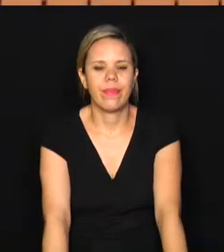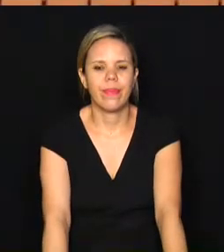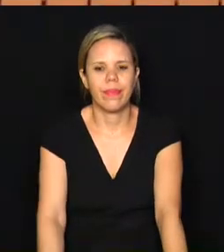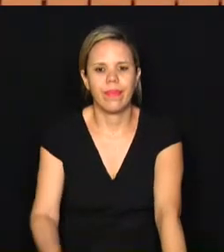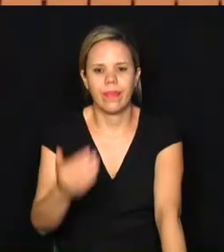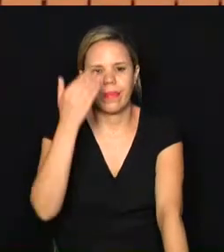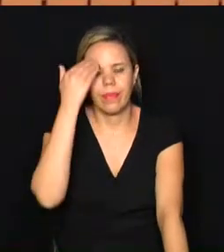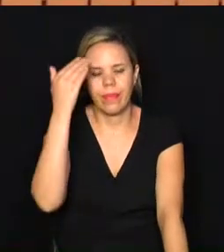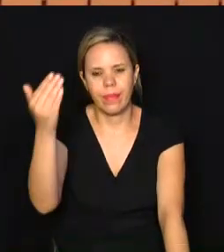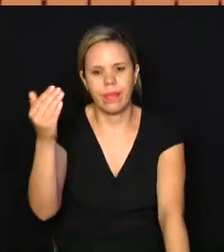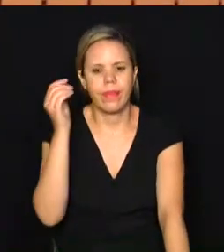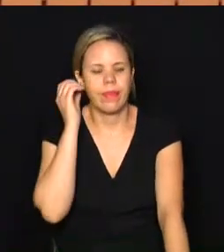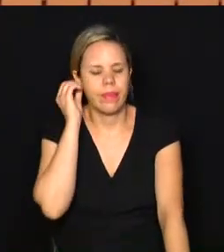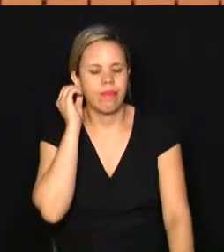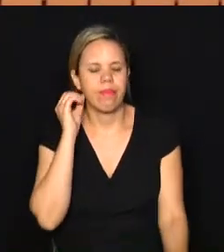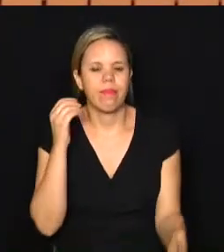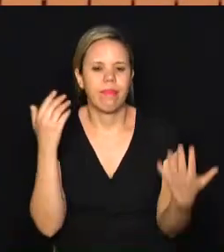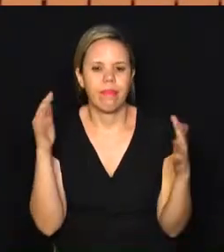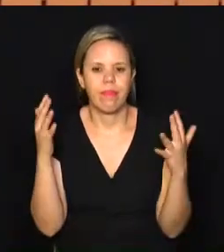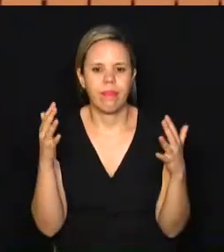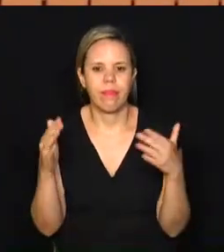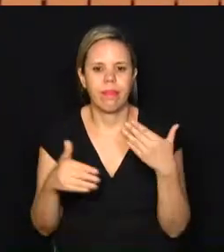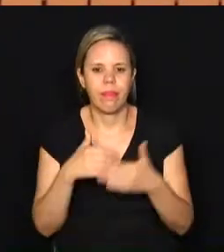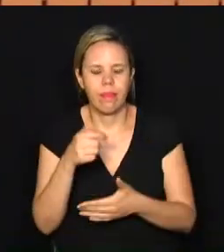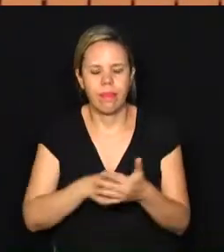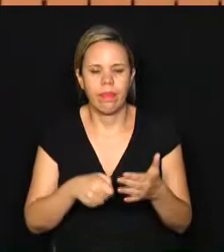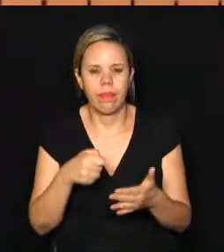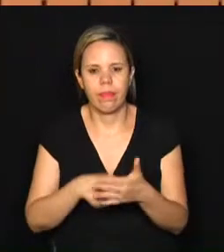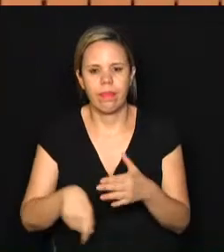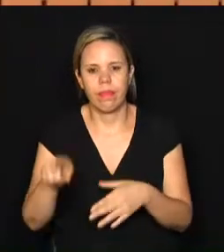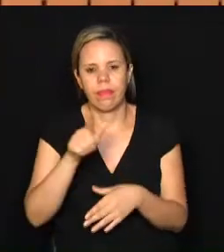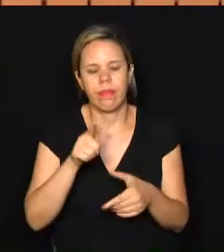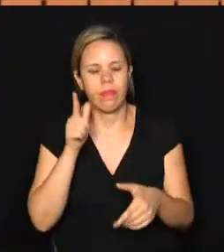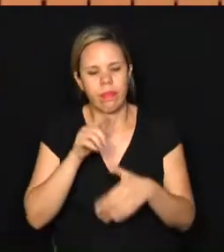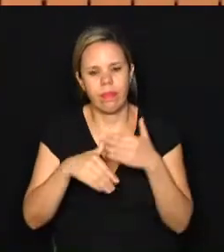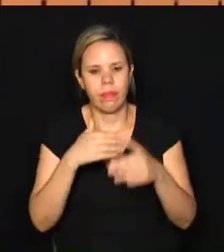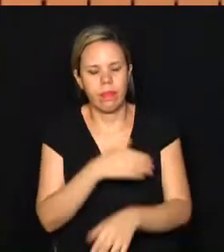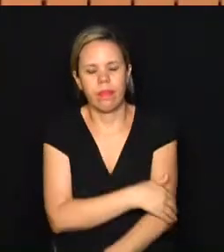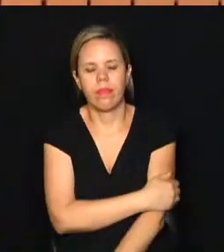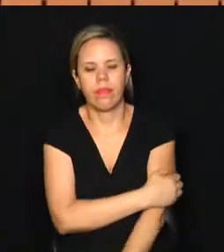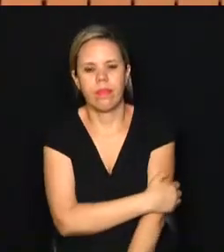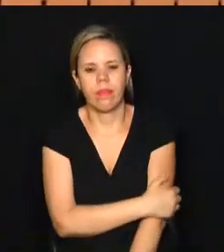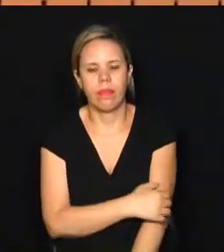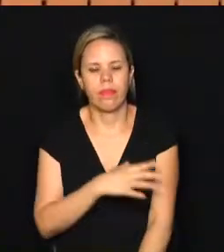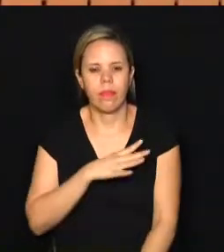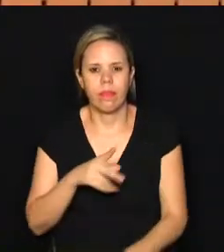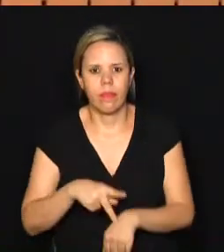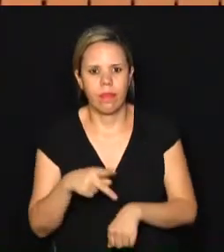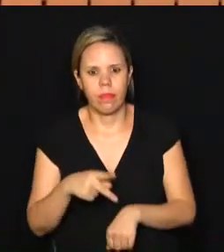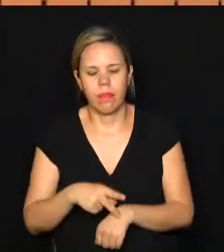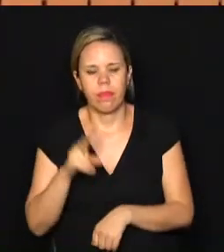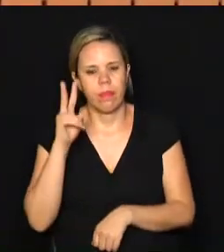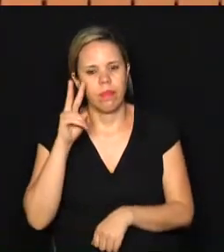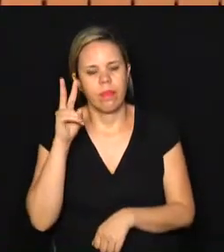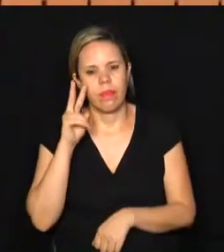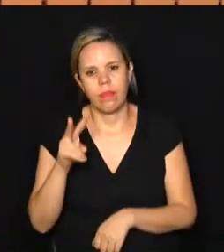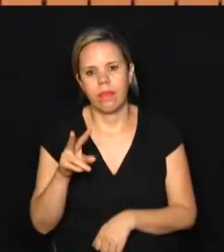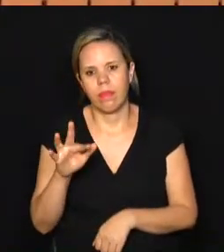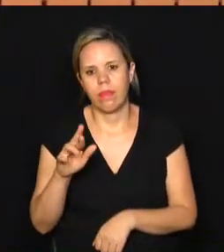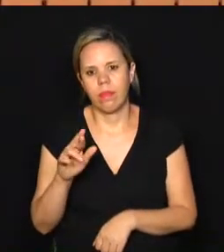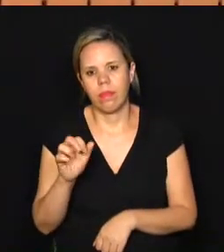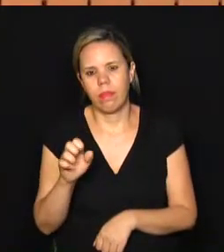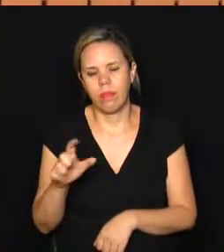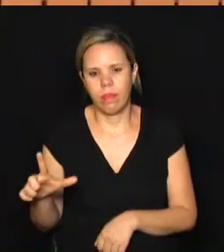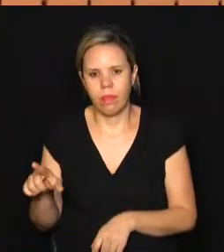Obrigada, Rafael. Parabéns pelo processo de luta que vocês estão construindo em Pedreira. Muito bem lembrado pelo Rafael,